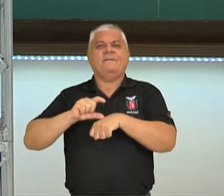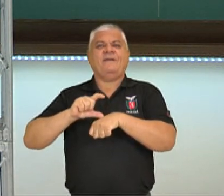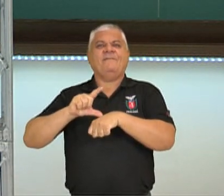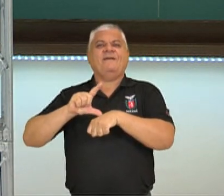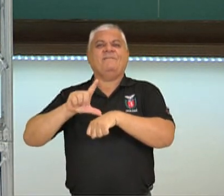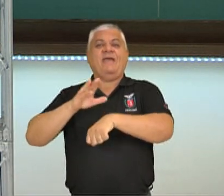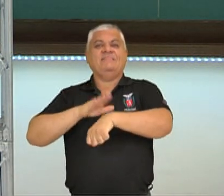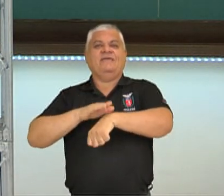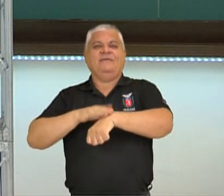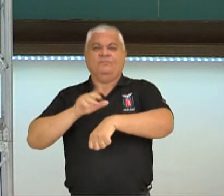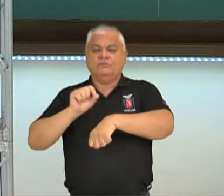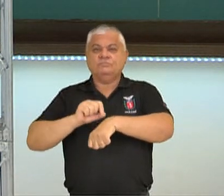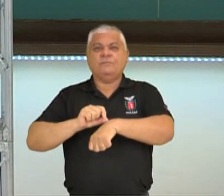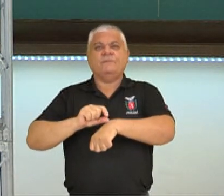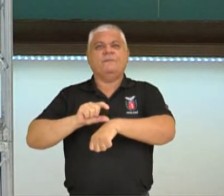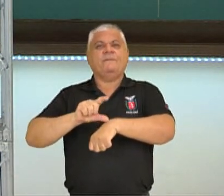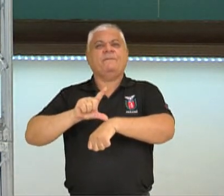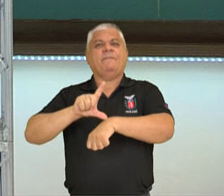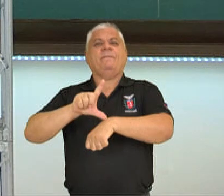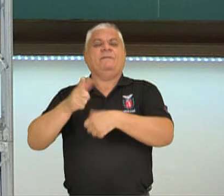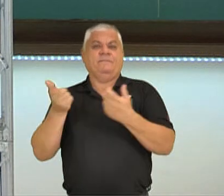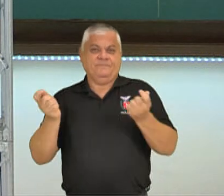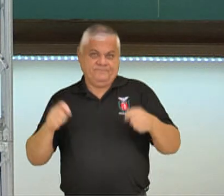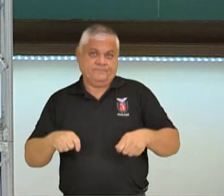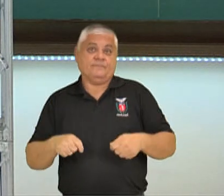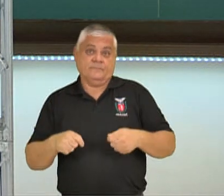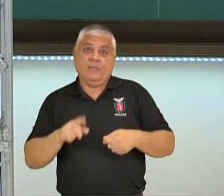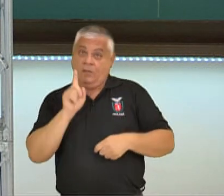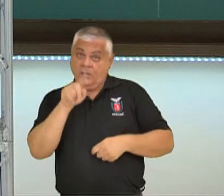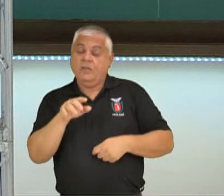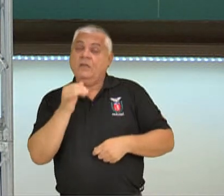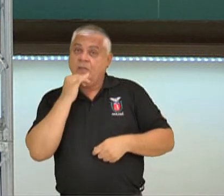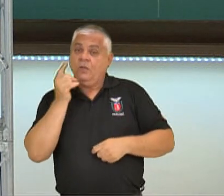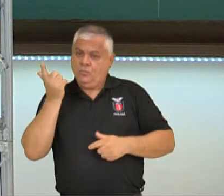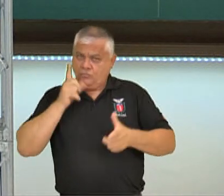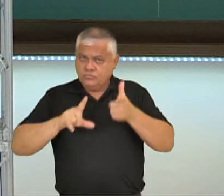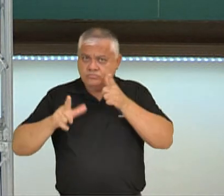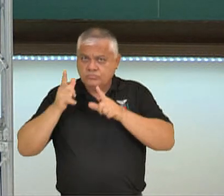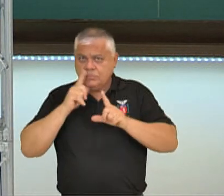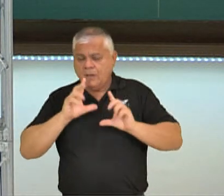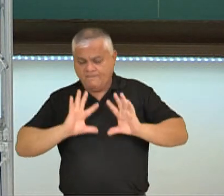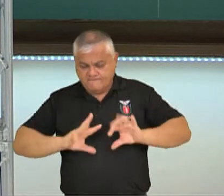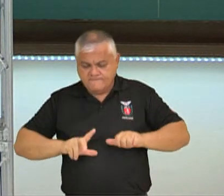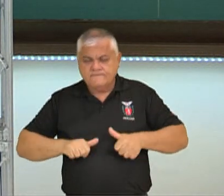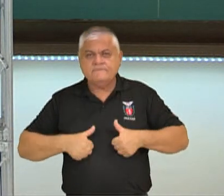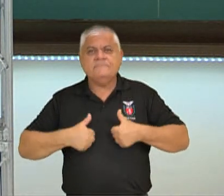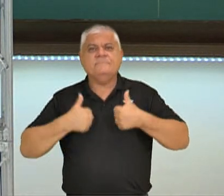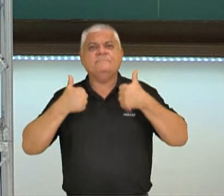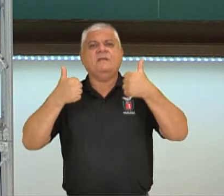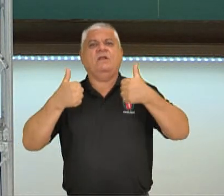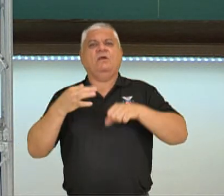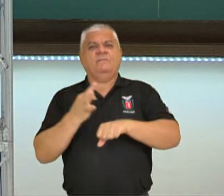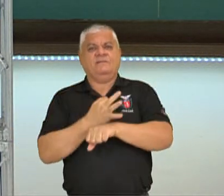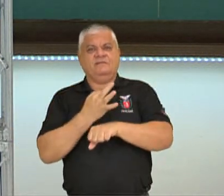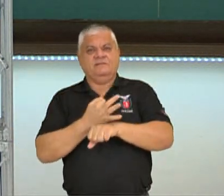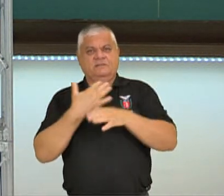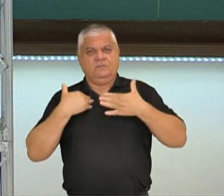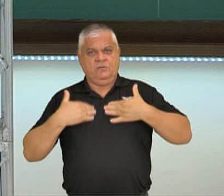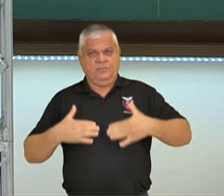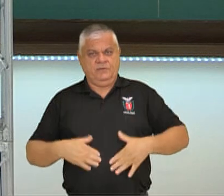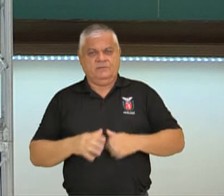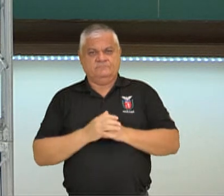o tempo de exercício físico. Então, com isso, eu vou melhorando a minha resistência,